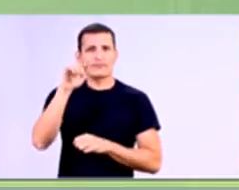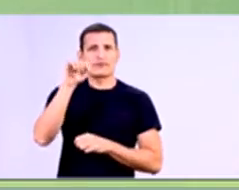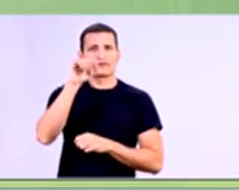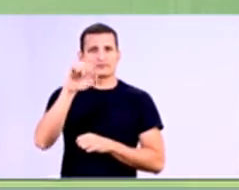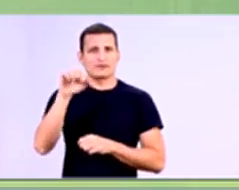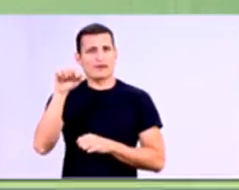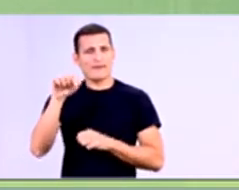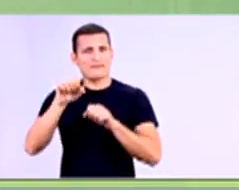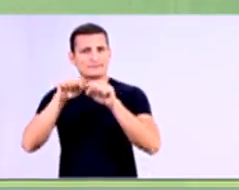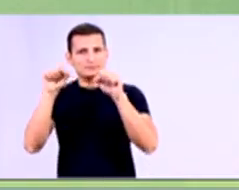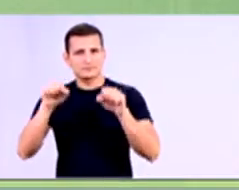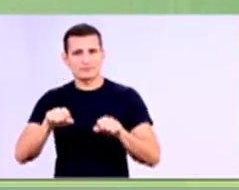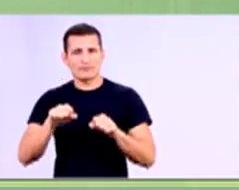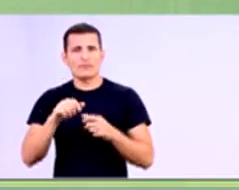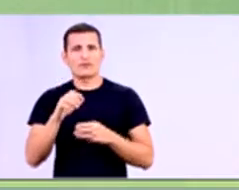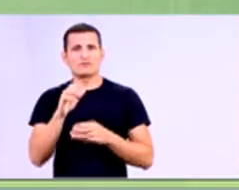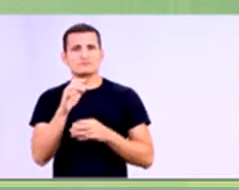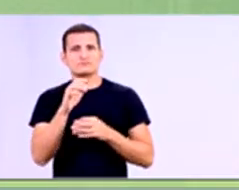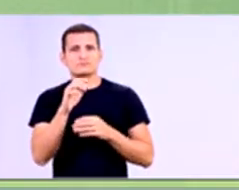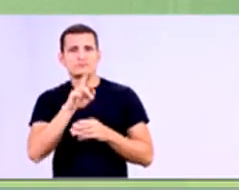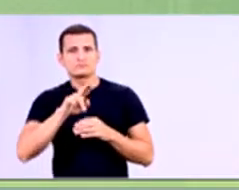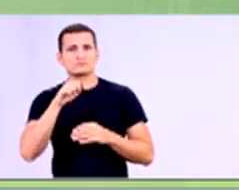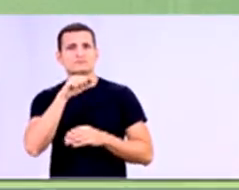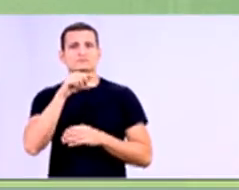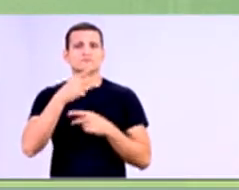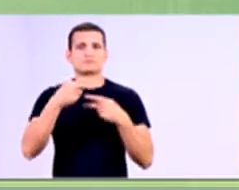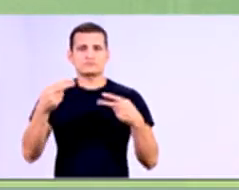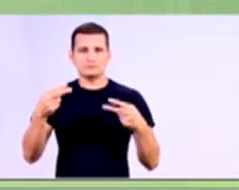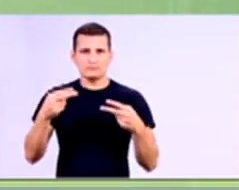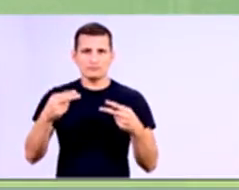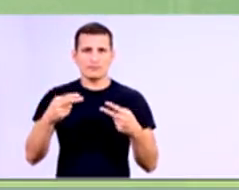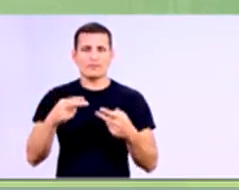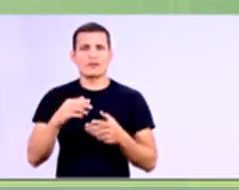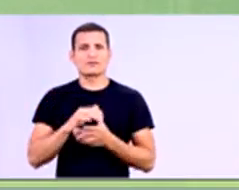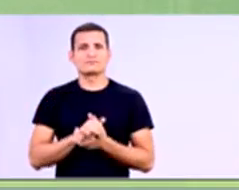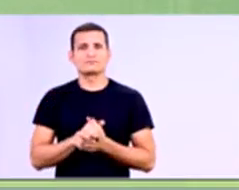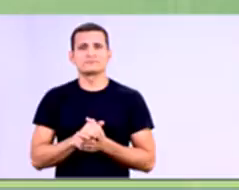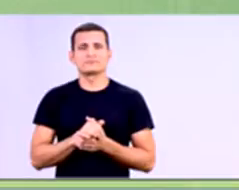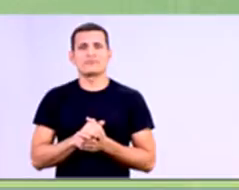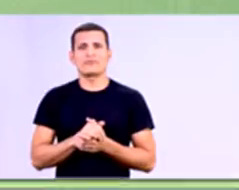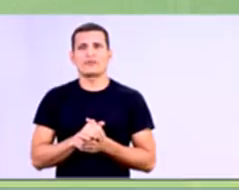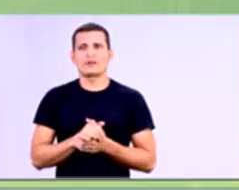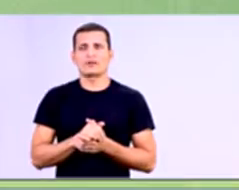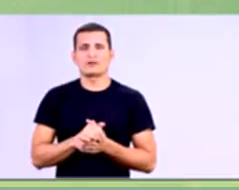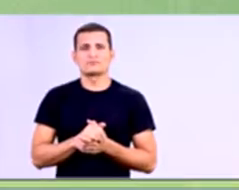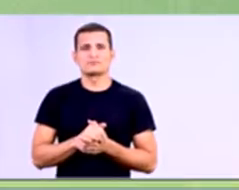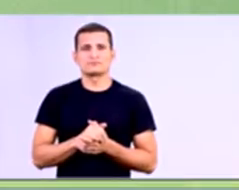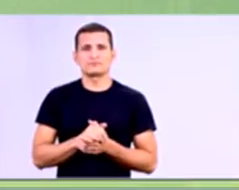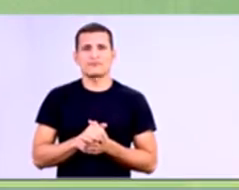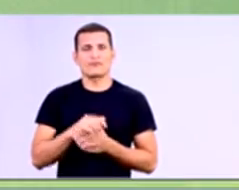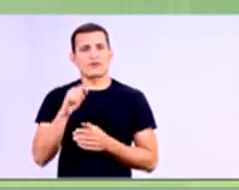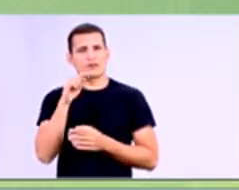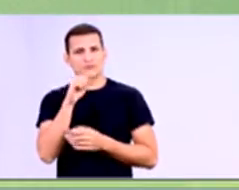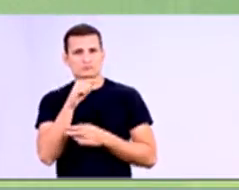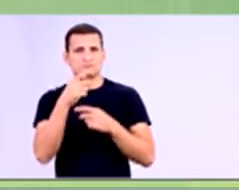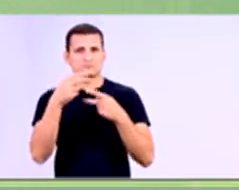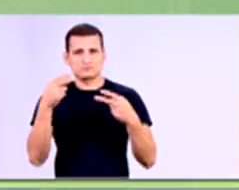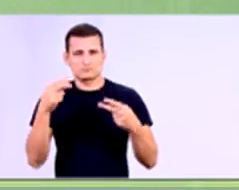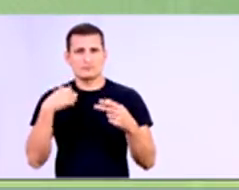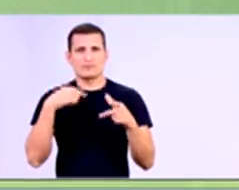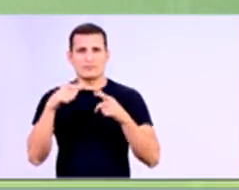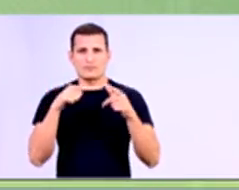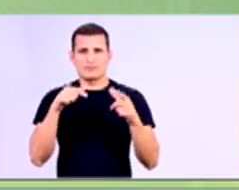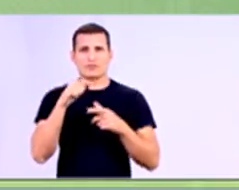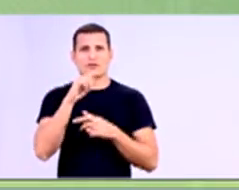meu sistema passe a manipular o estado desse objeto, ou seja, instanciar essa classe para vir a se tornar um objeto e eu trabalhar